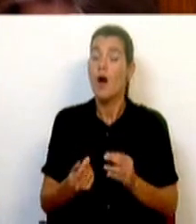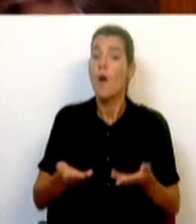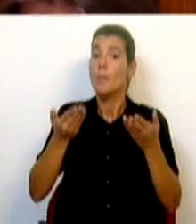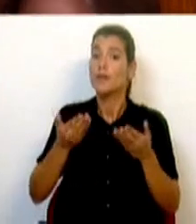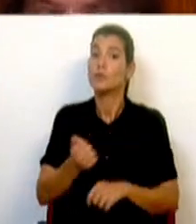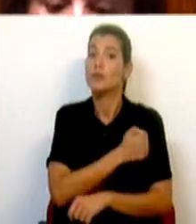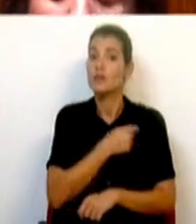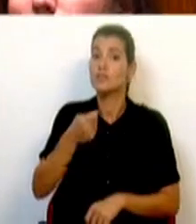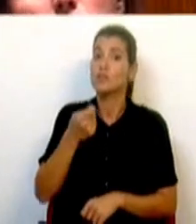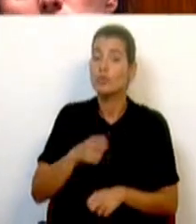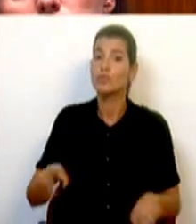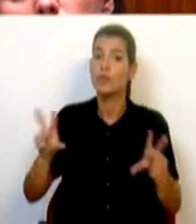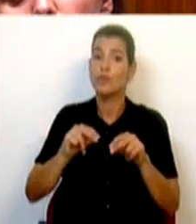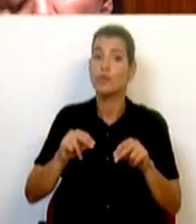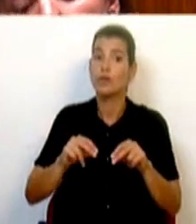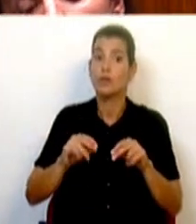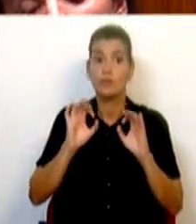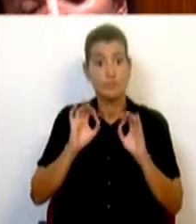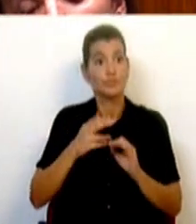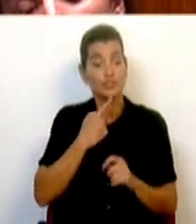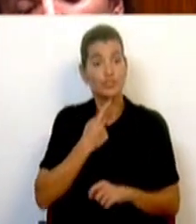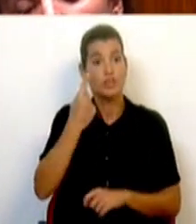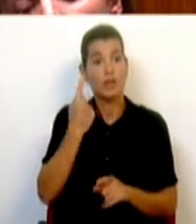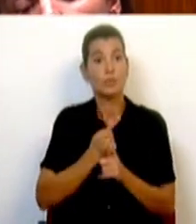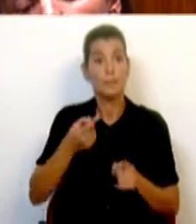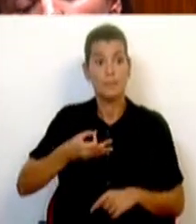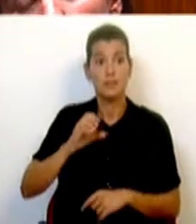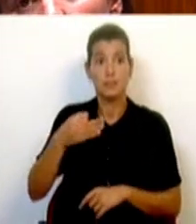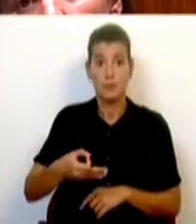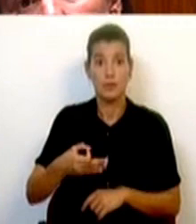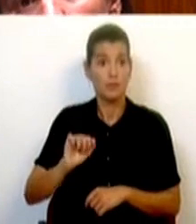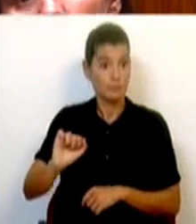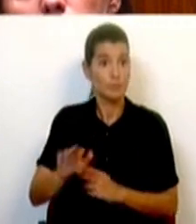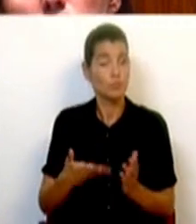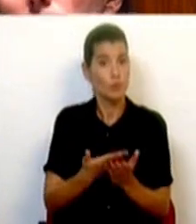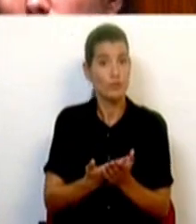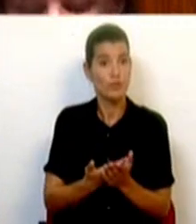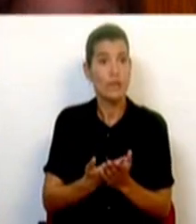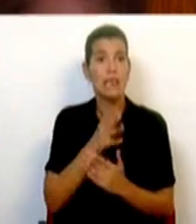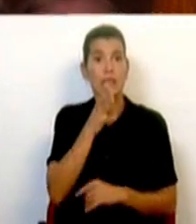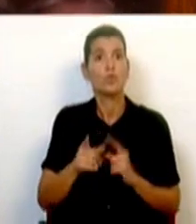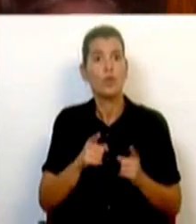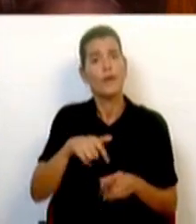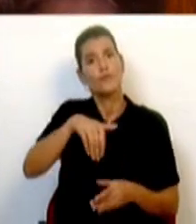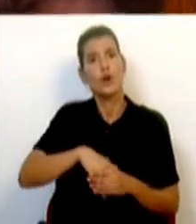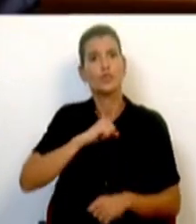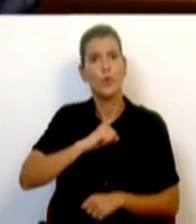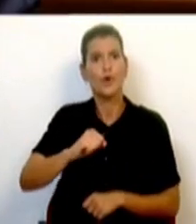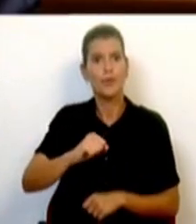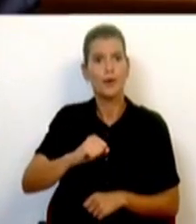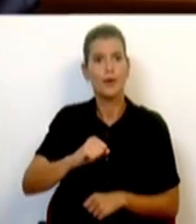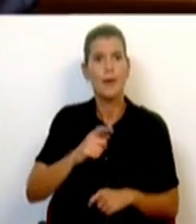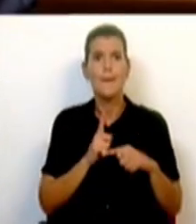novos contratos. O que é verdadeiramente estranho é que o PCP, perante essa proposta, o que diga é que vota contra o